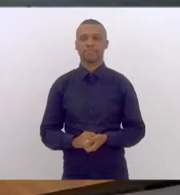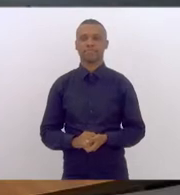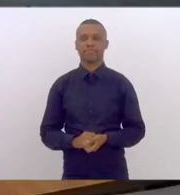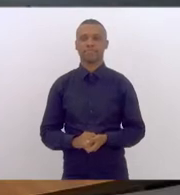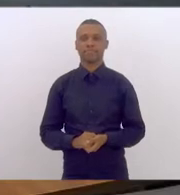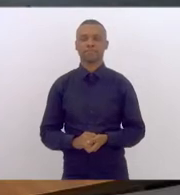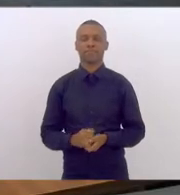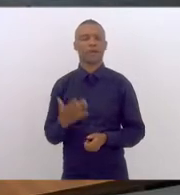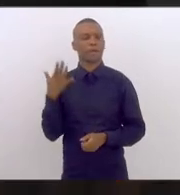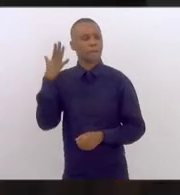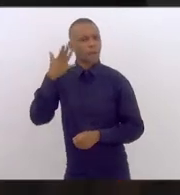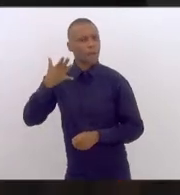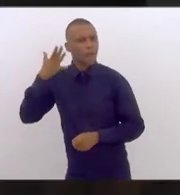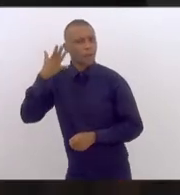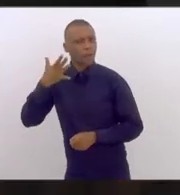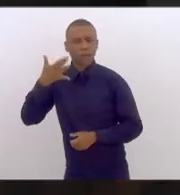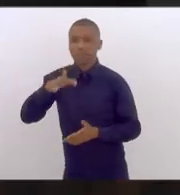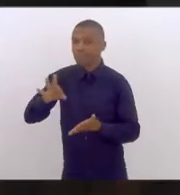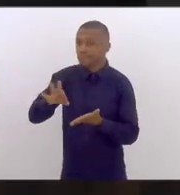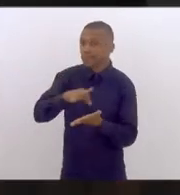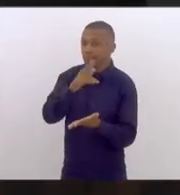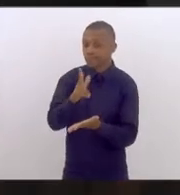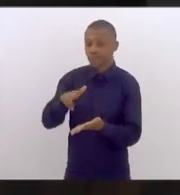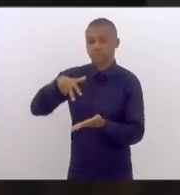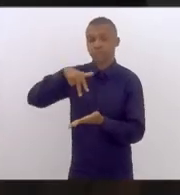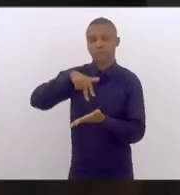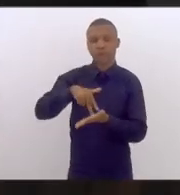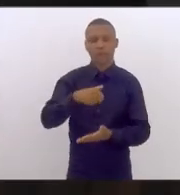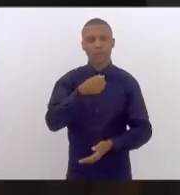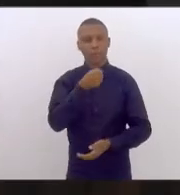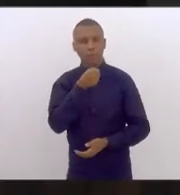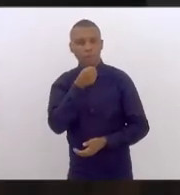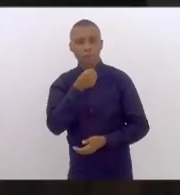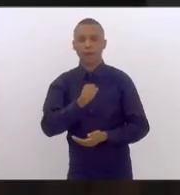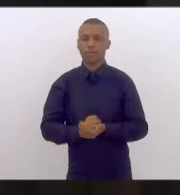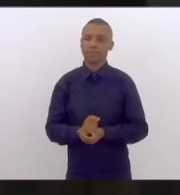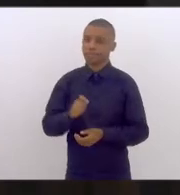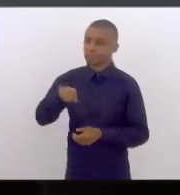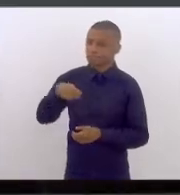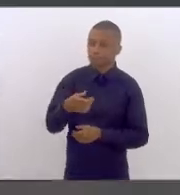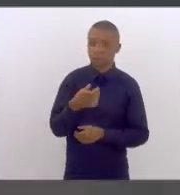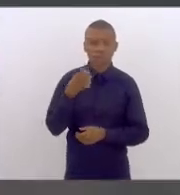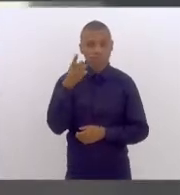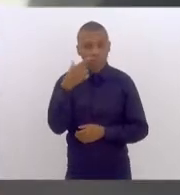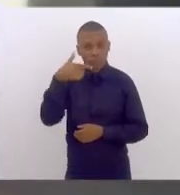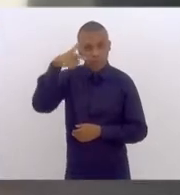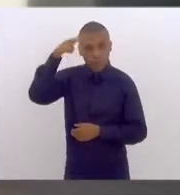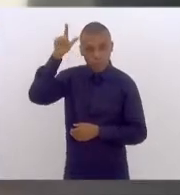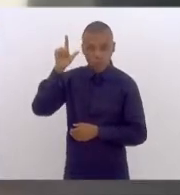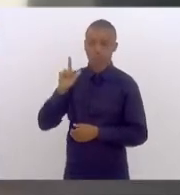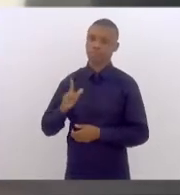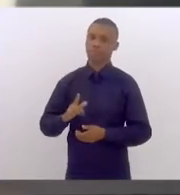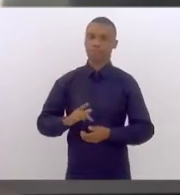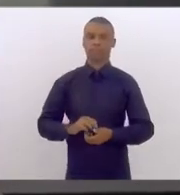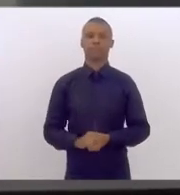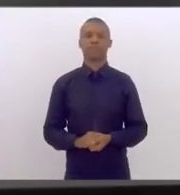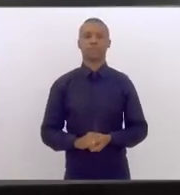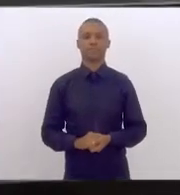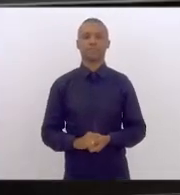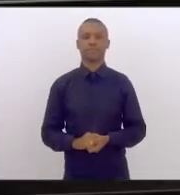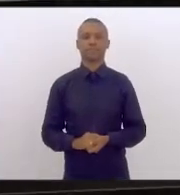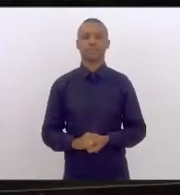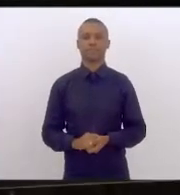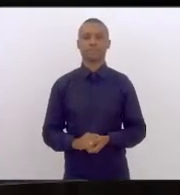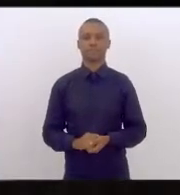oradores escrito para ocupar a Tribuna Deputado Luiz Paulo Corrêa da Rocha